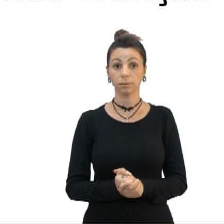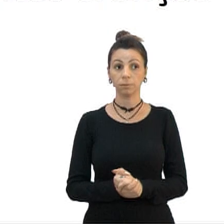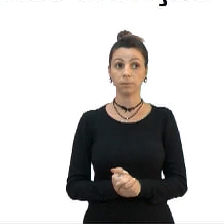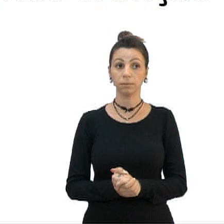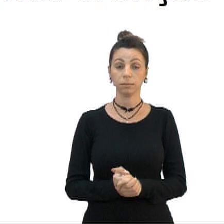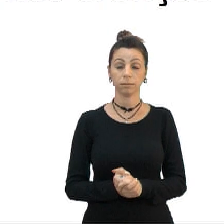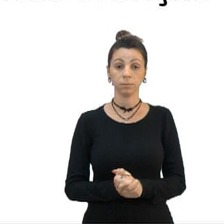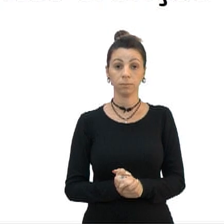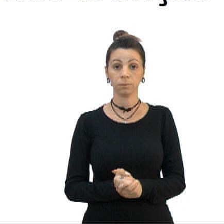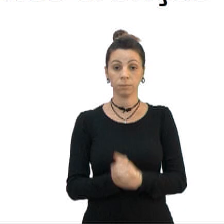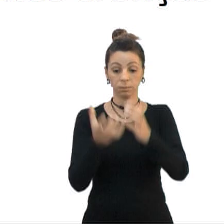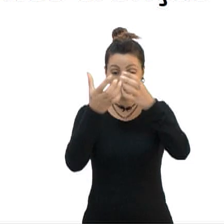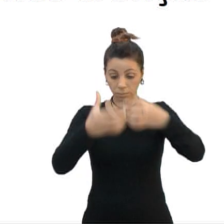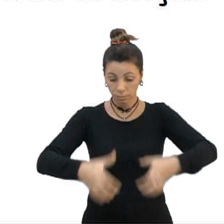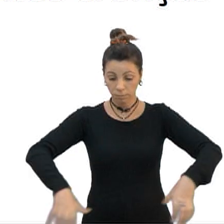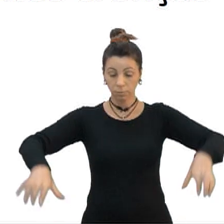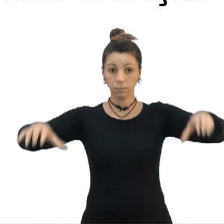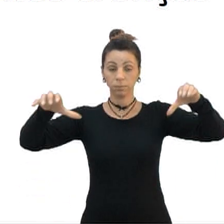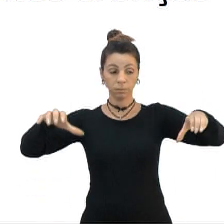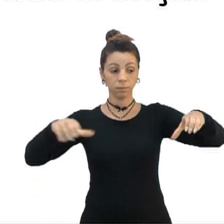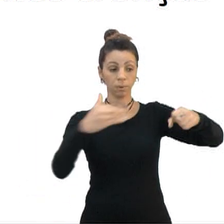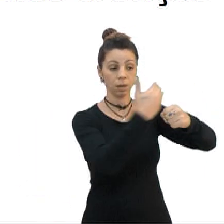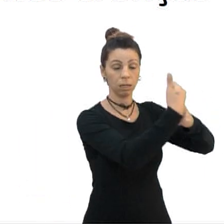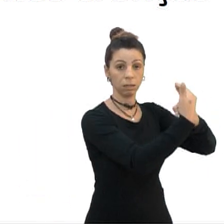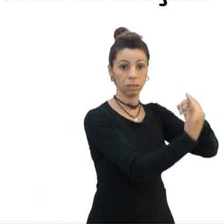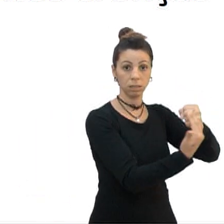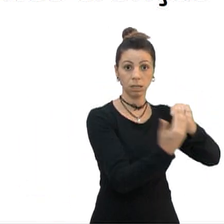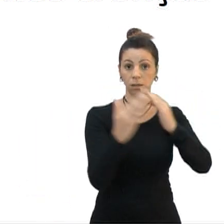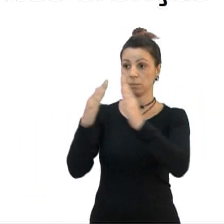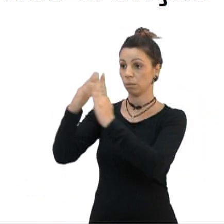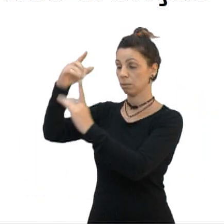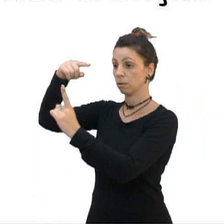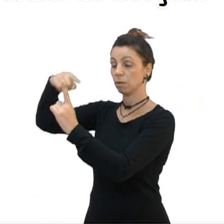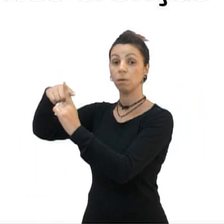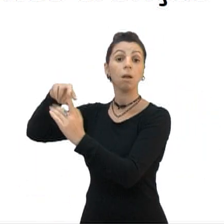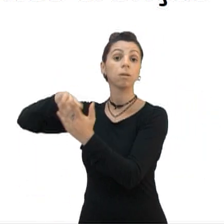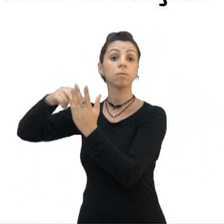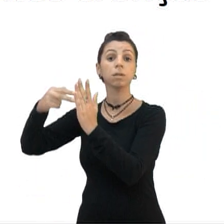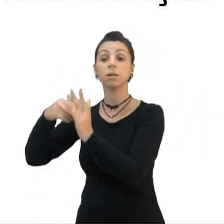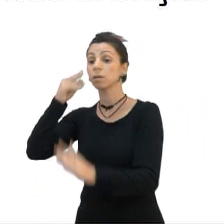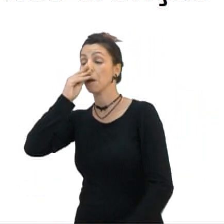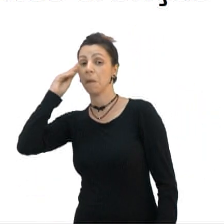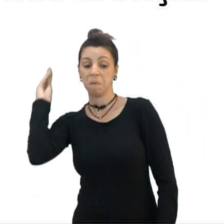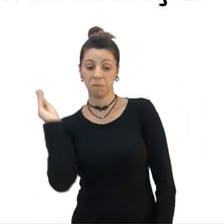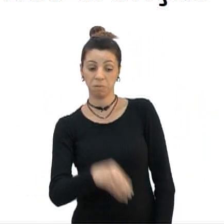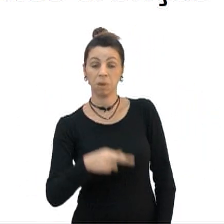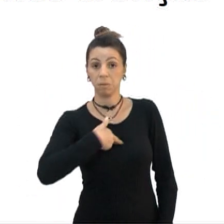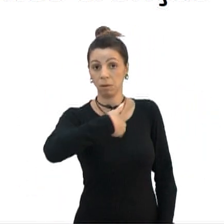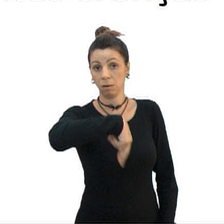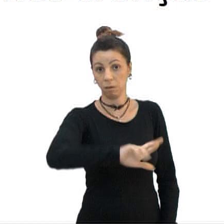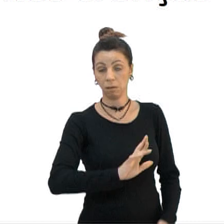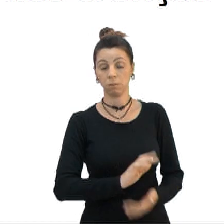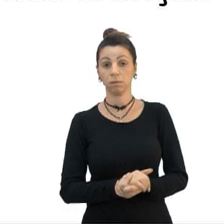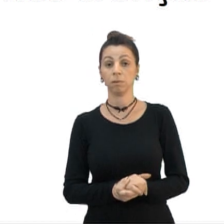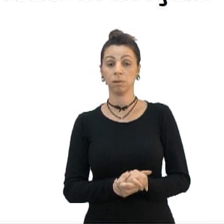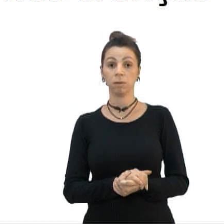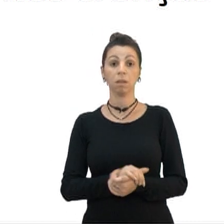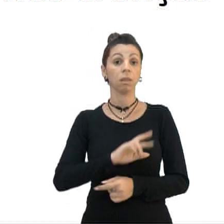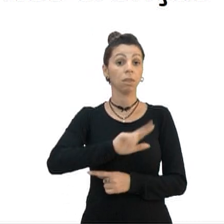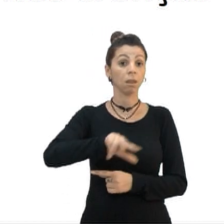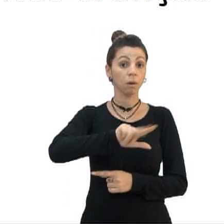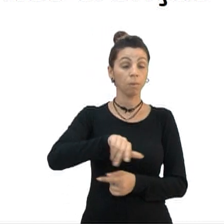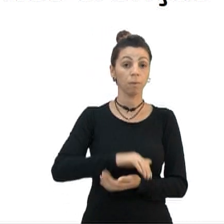A separação entre Estado e Igreja não significa desprezo pelas religiões. Ao contrário, visa garantir que